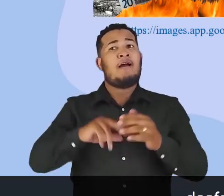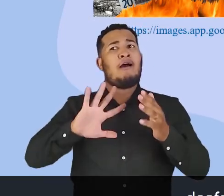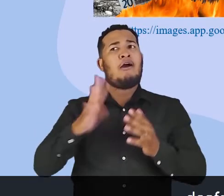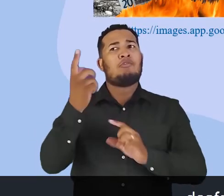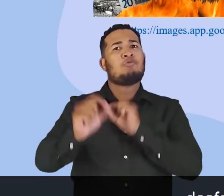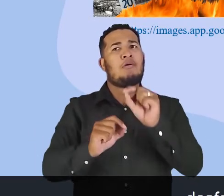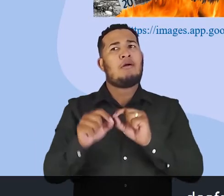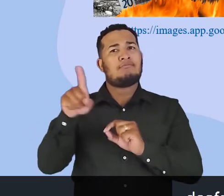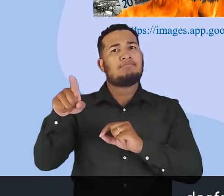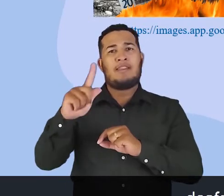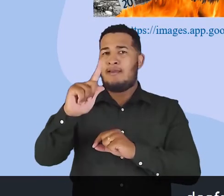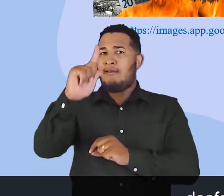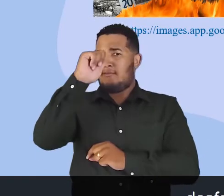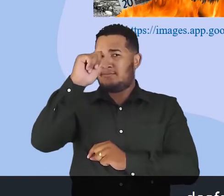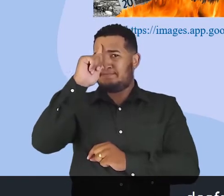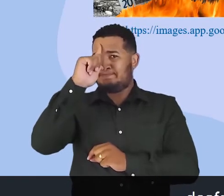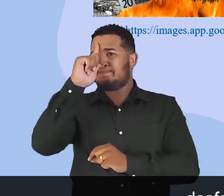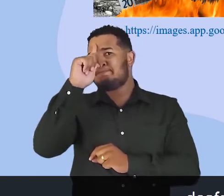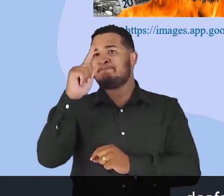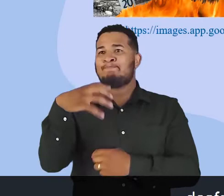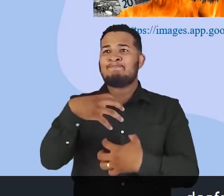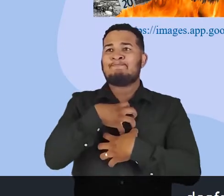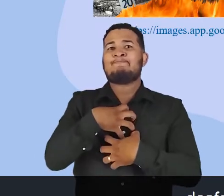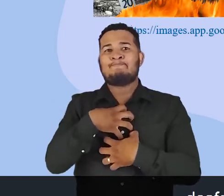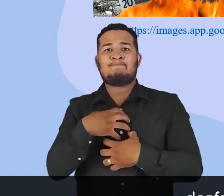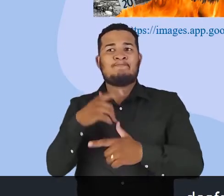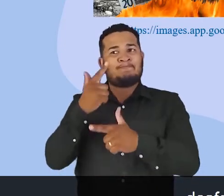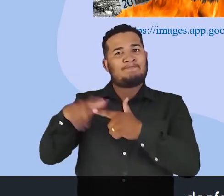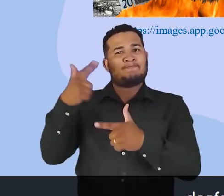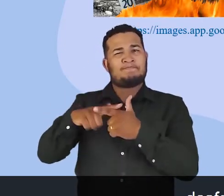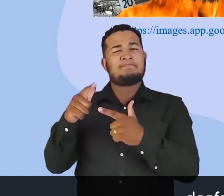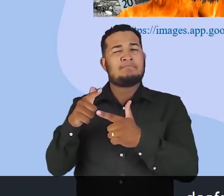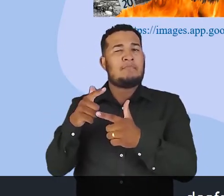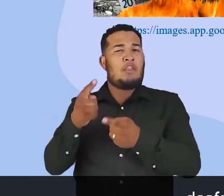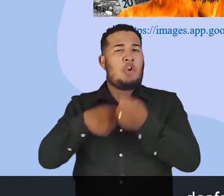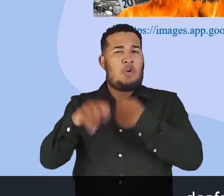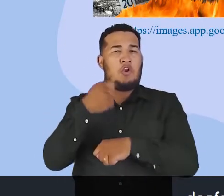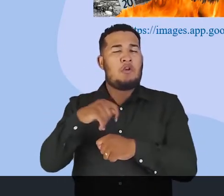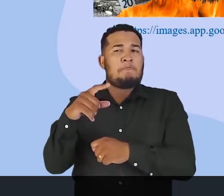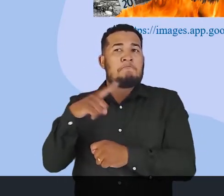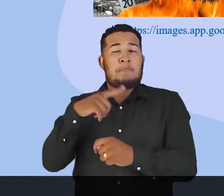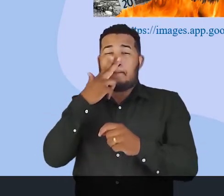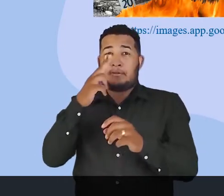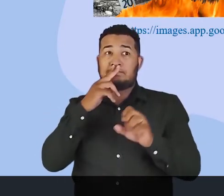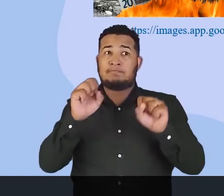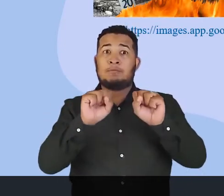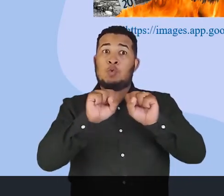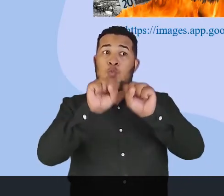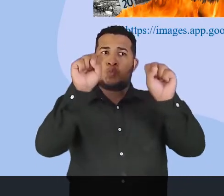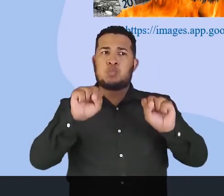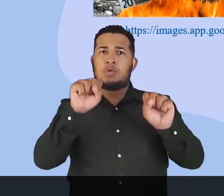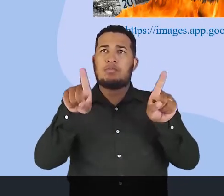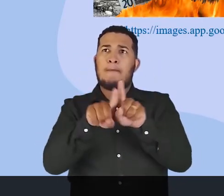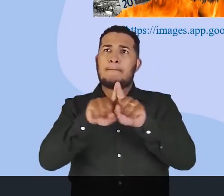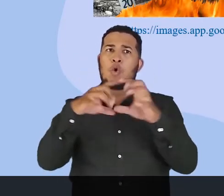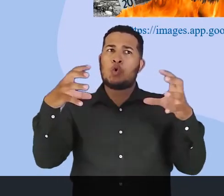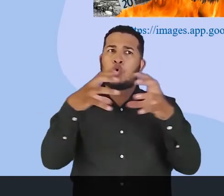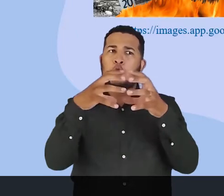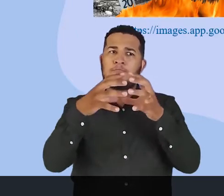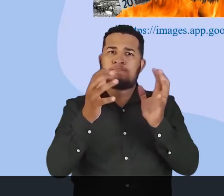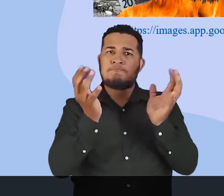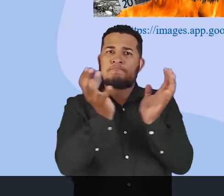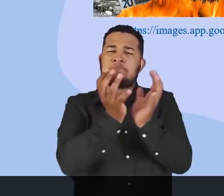fez com que a Grécia acabasse com uma crise que abalou, de certa forma,